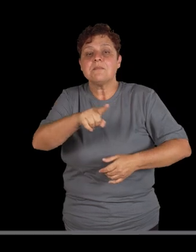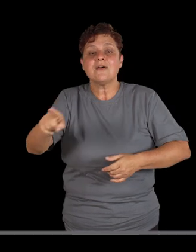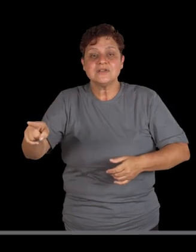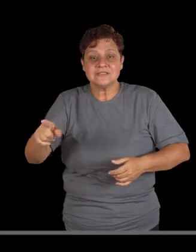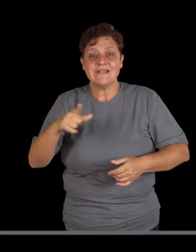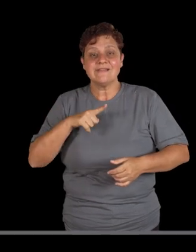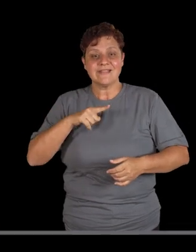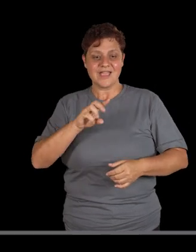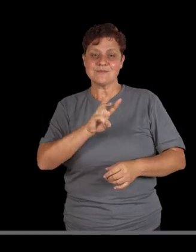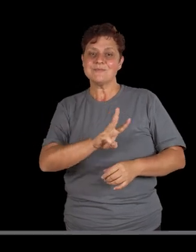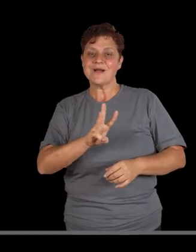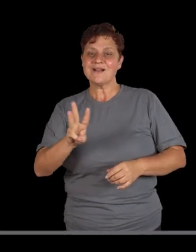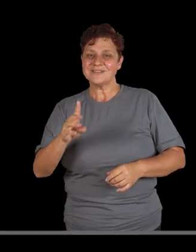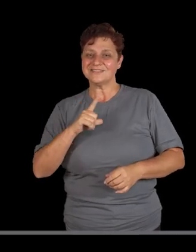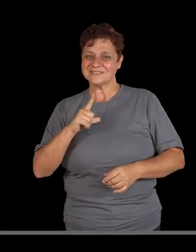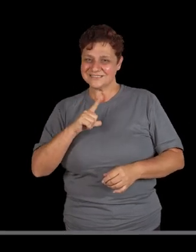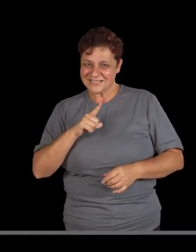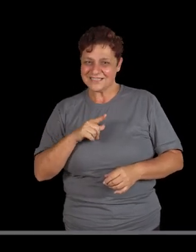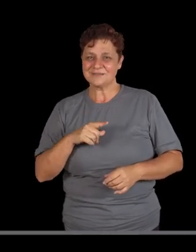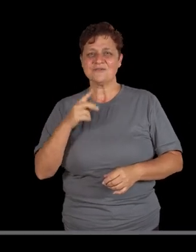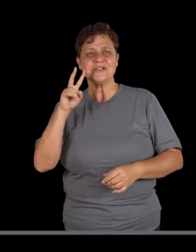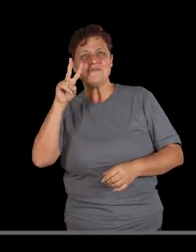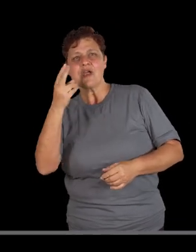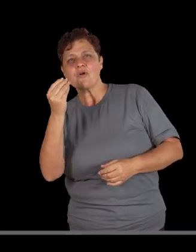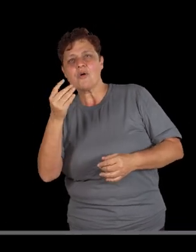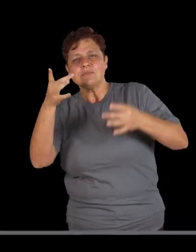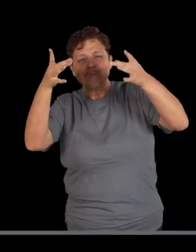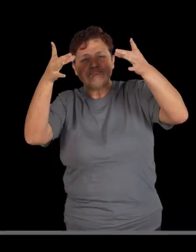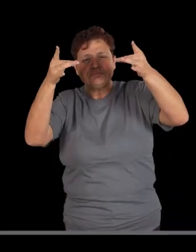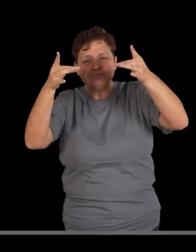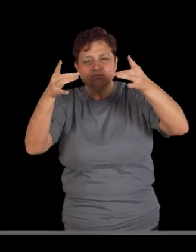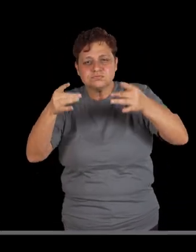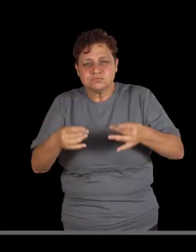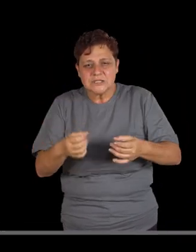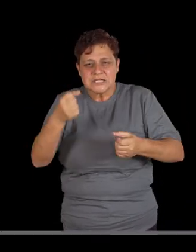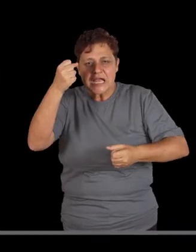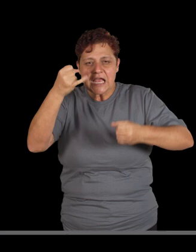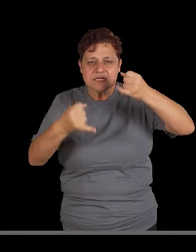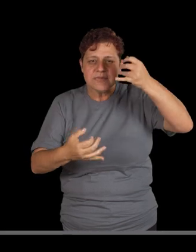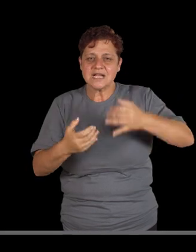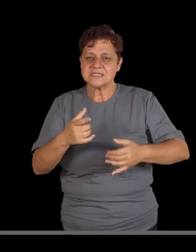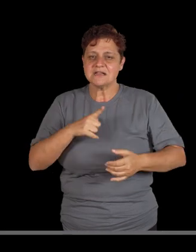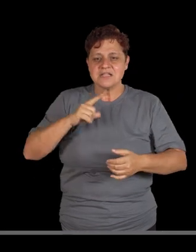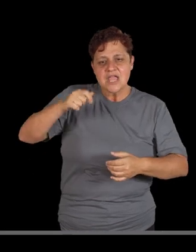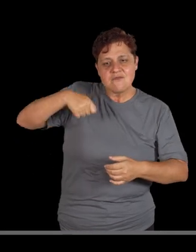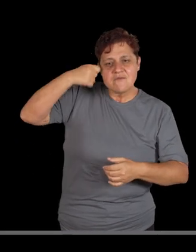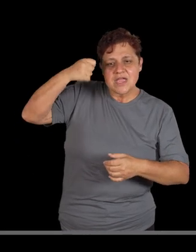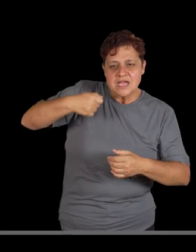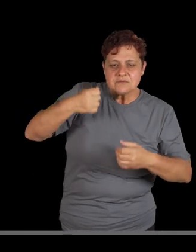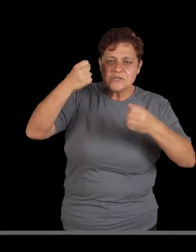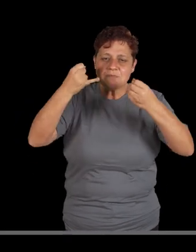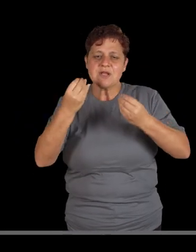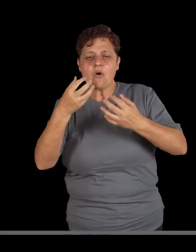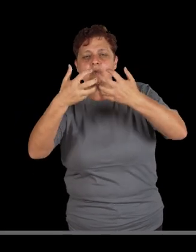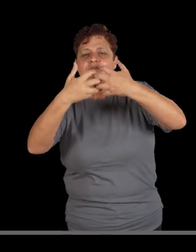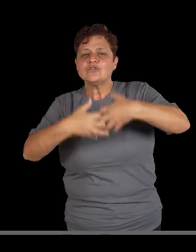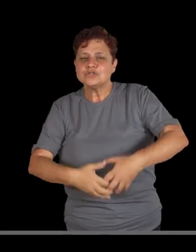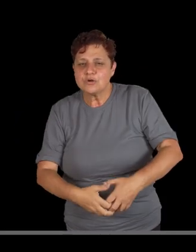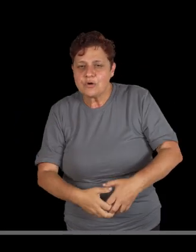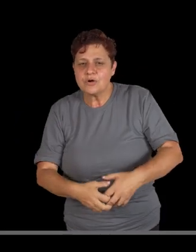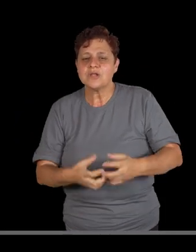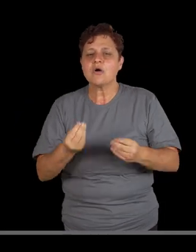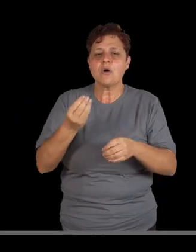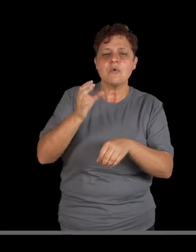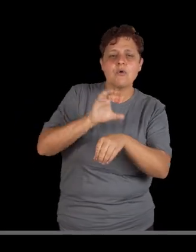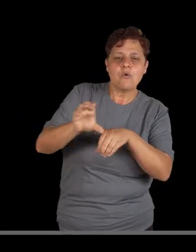direto lá para a minha página, lá no meu site, tá? Ali vai ter tudo explicadinho, tem um vídeo explicando como é que funciona, como que ele é